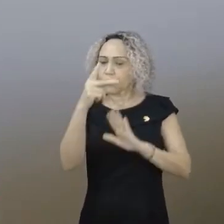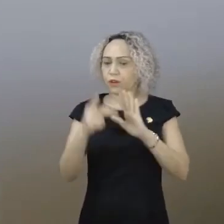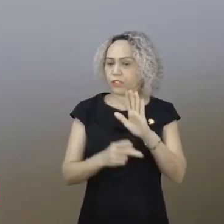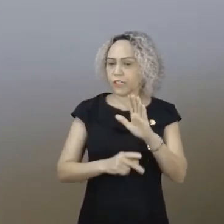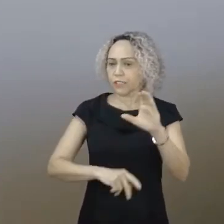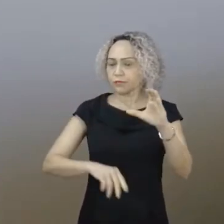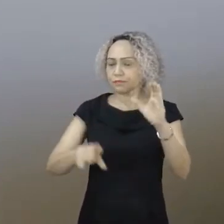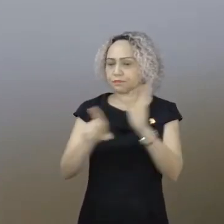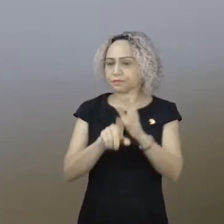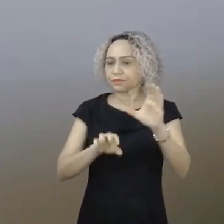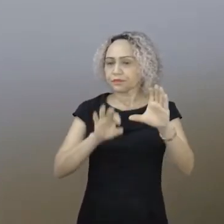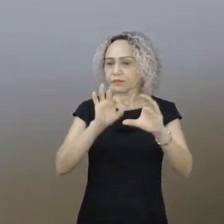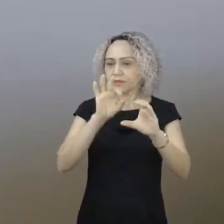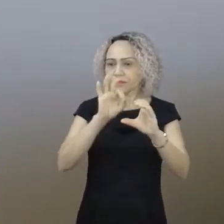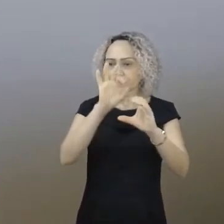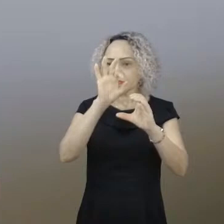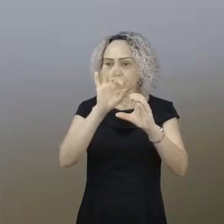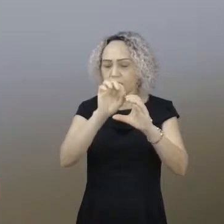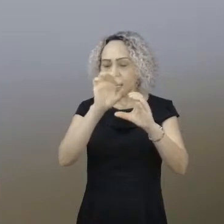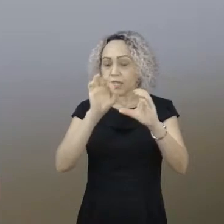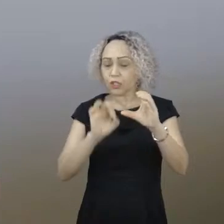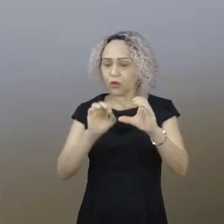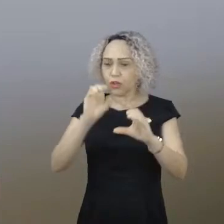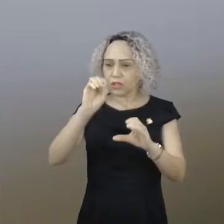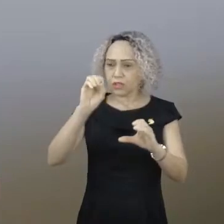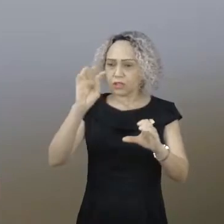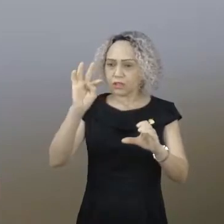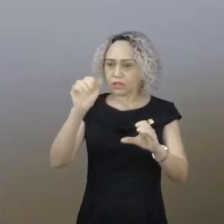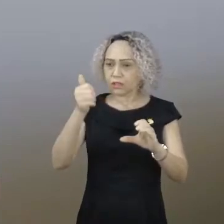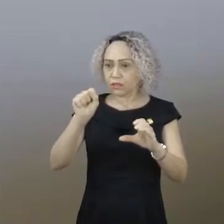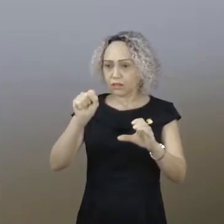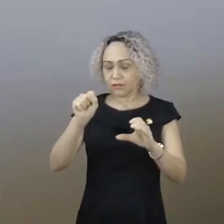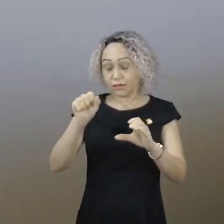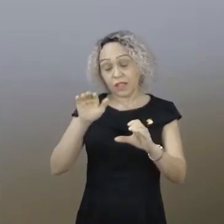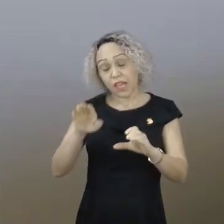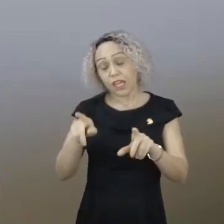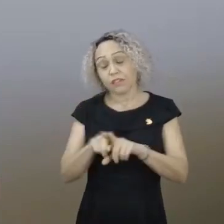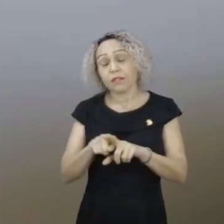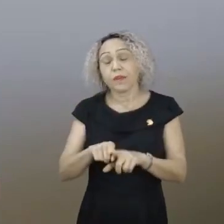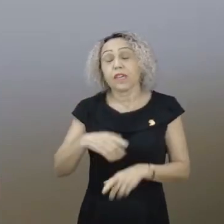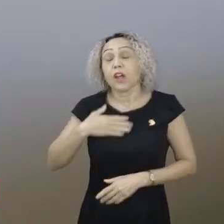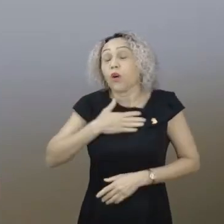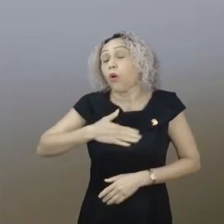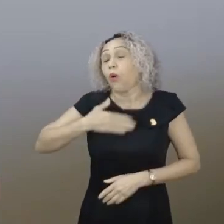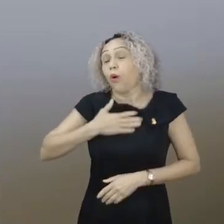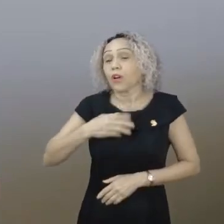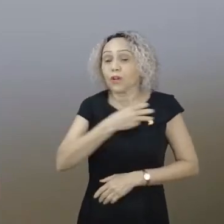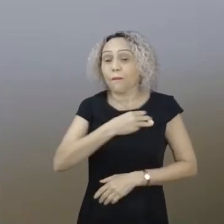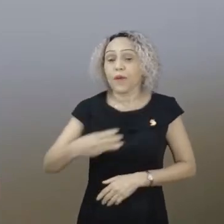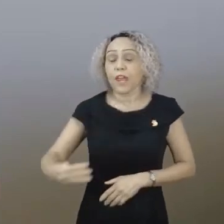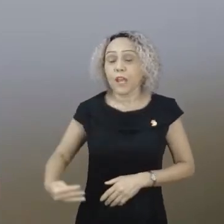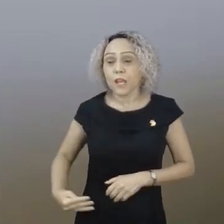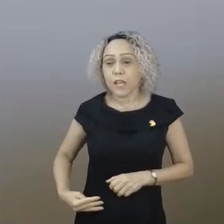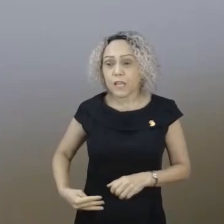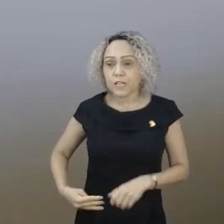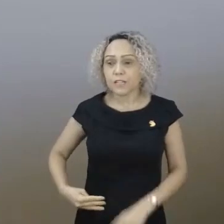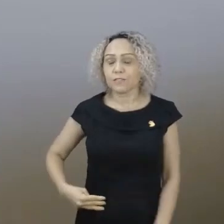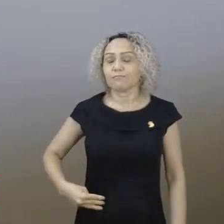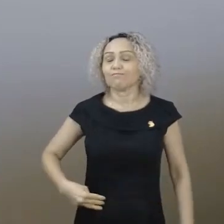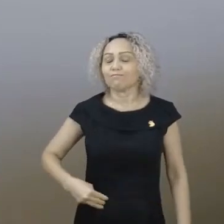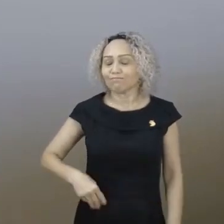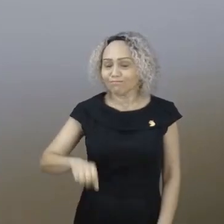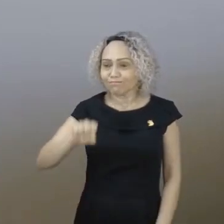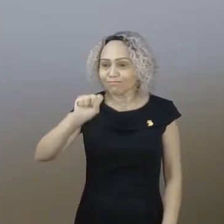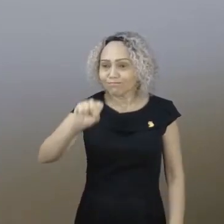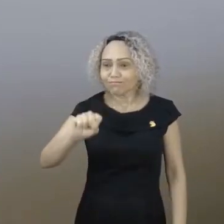disse lá, eu gosto muito também dele, do ministro Silvio, né, de Direitos Humanos. Ele disse a seguinte frase que